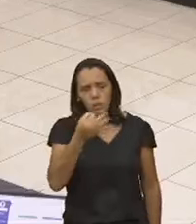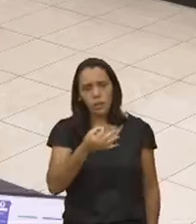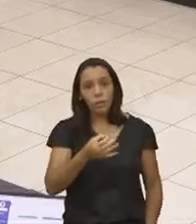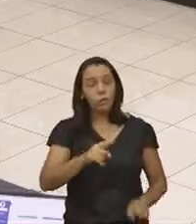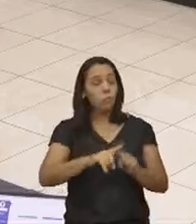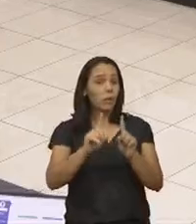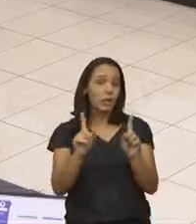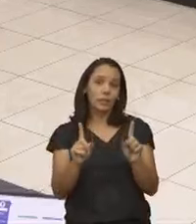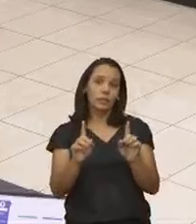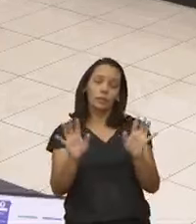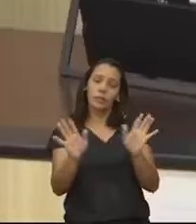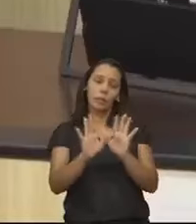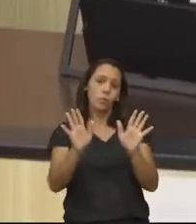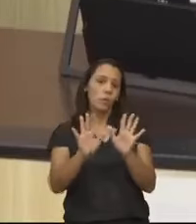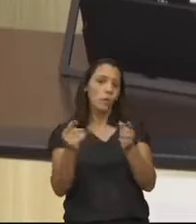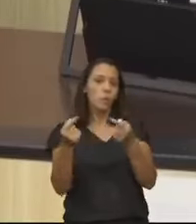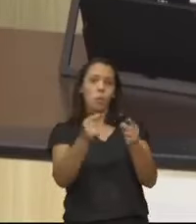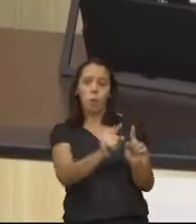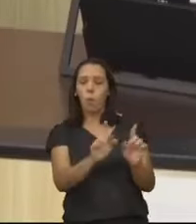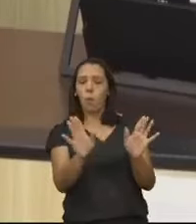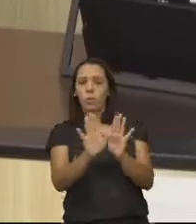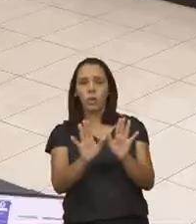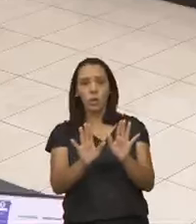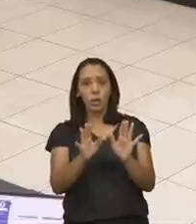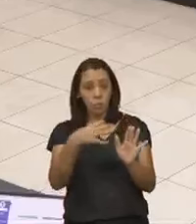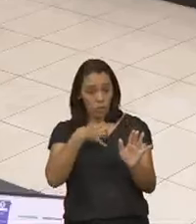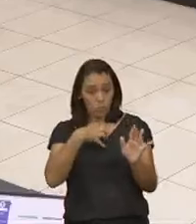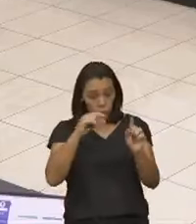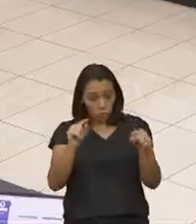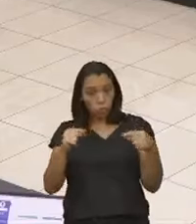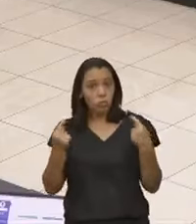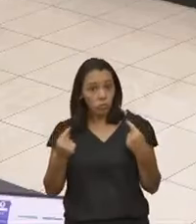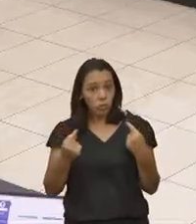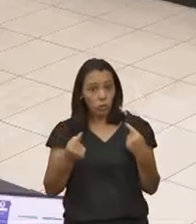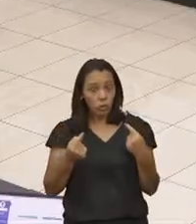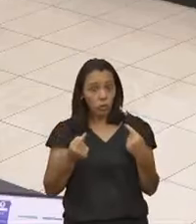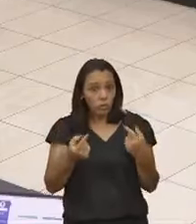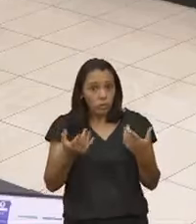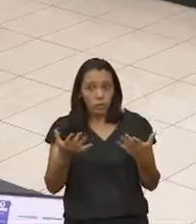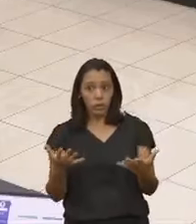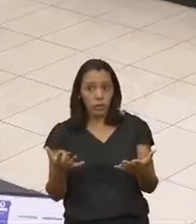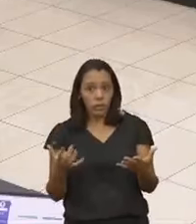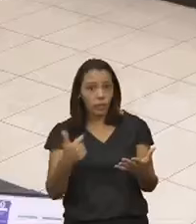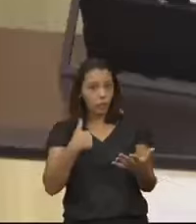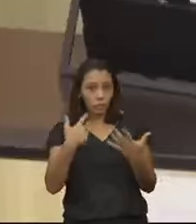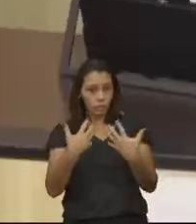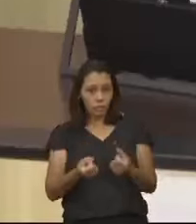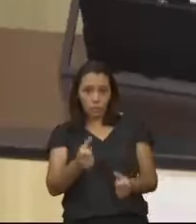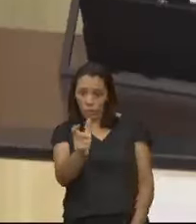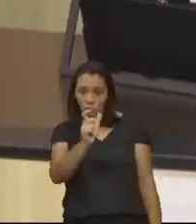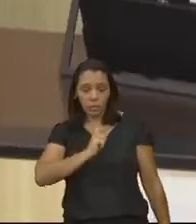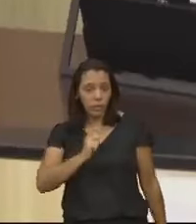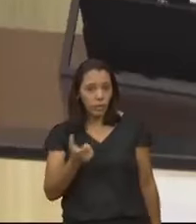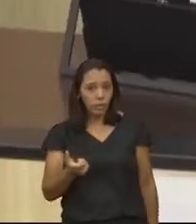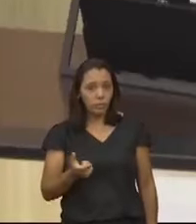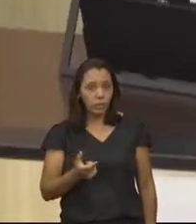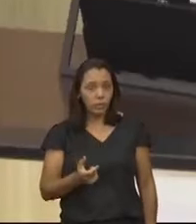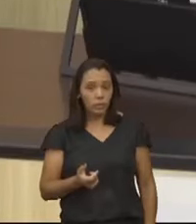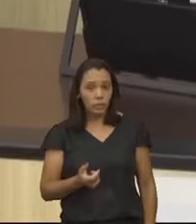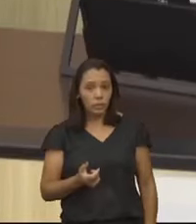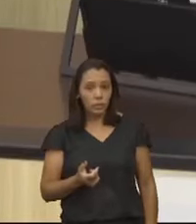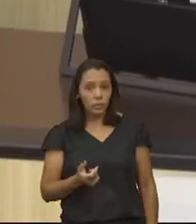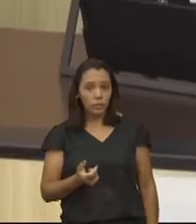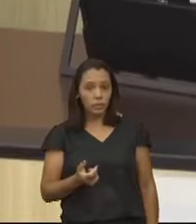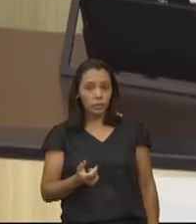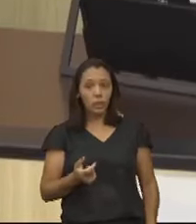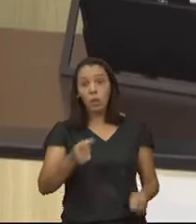citou, não te ofendeu. Mas eu me senti ofendido, presidente. Quem se sente ofendido é quem recebe ofensa. Ele pode ter me ofendido também, porque não sabe